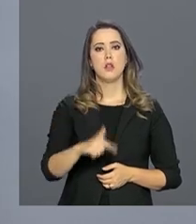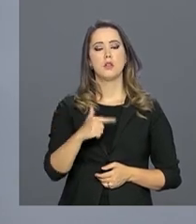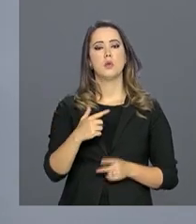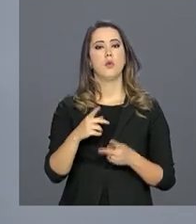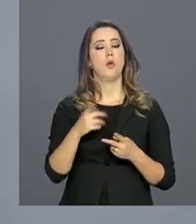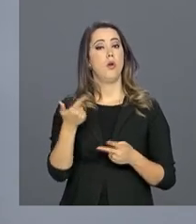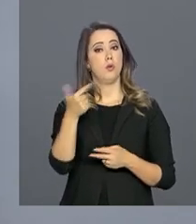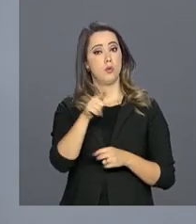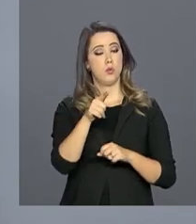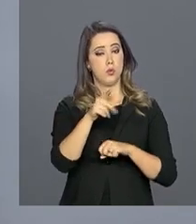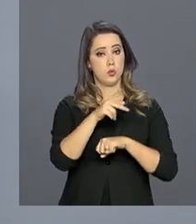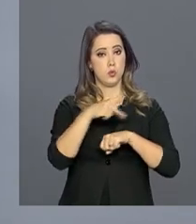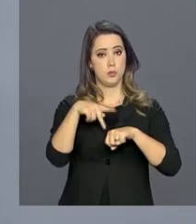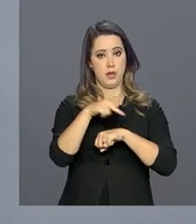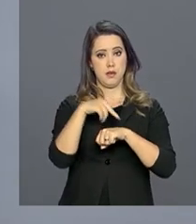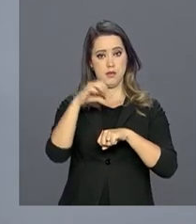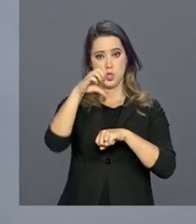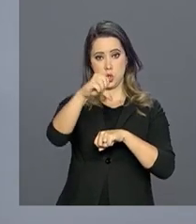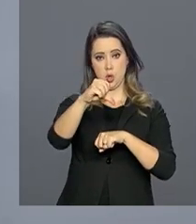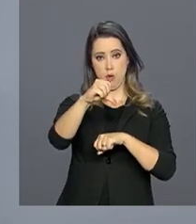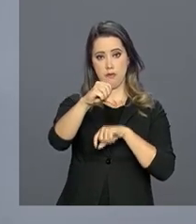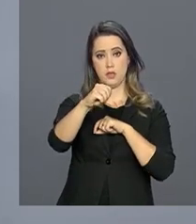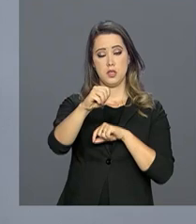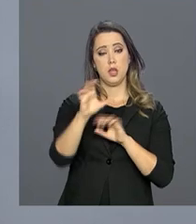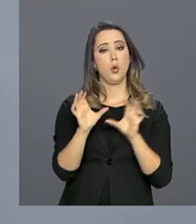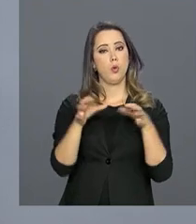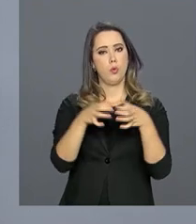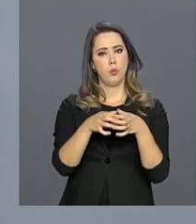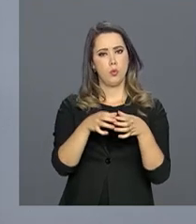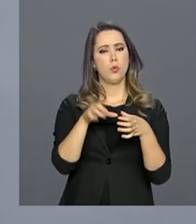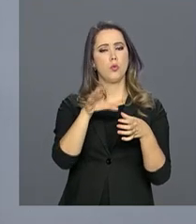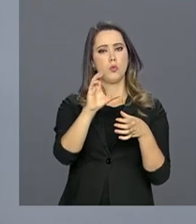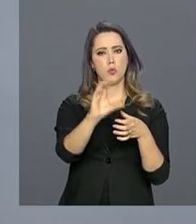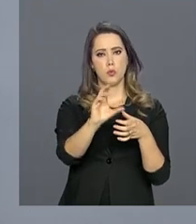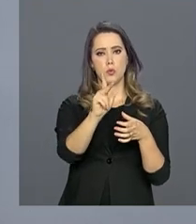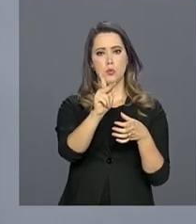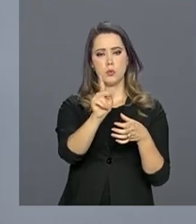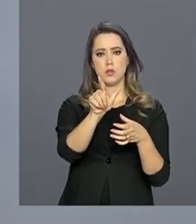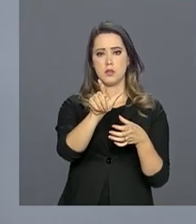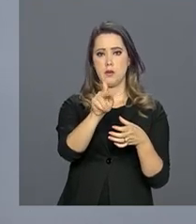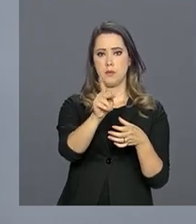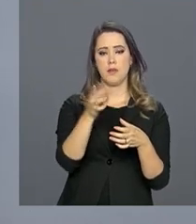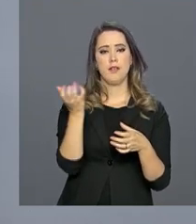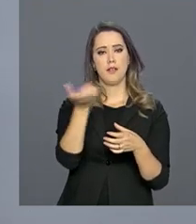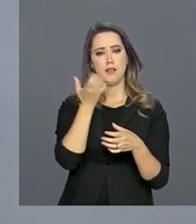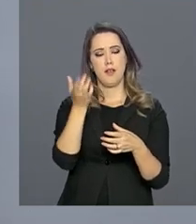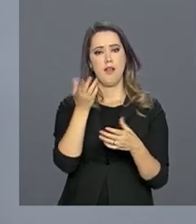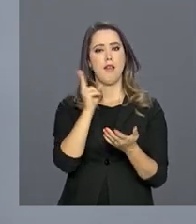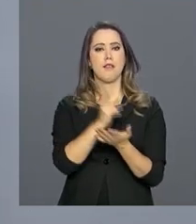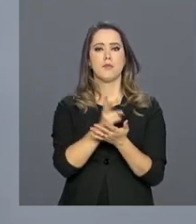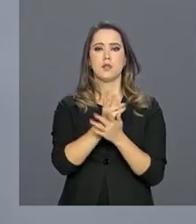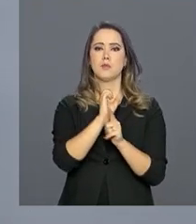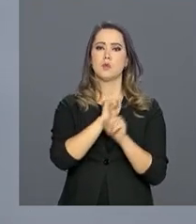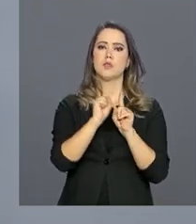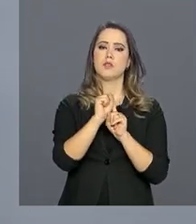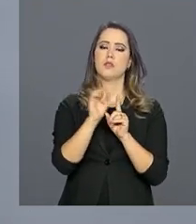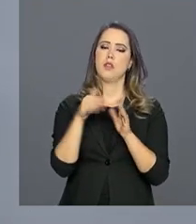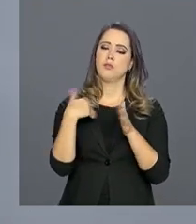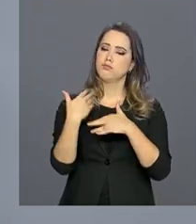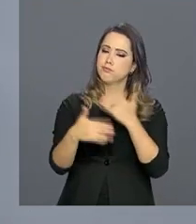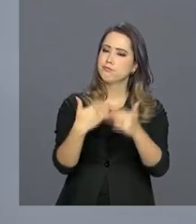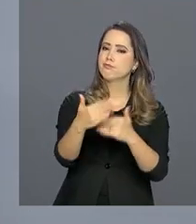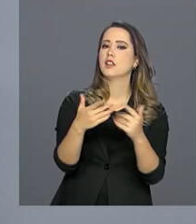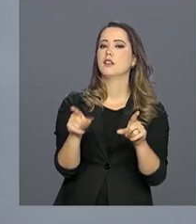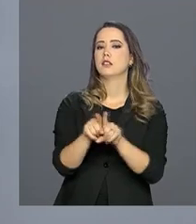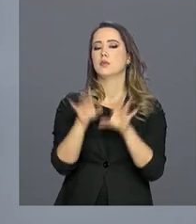língua as nove nações que compõem a cplp tem a aspiração por sociedades mais prósperas e justas como um ponto em comum o